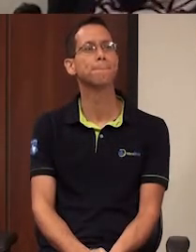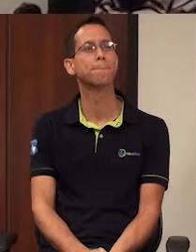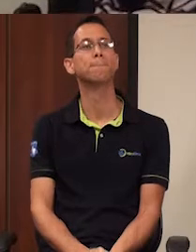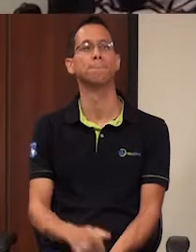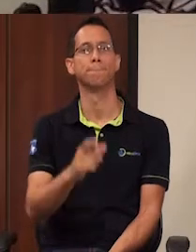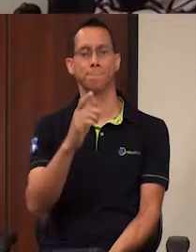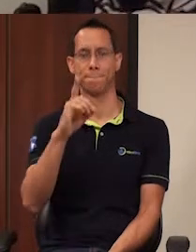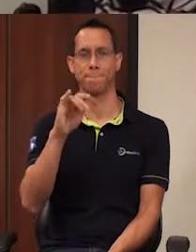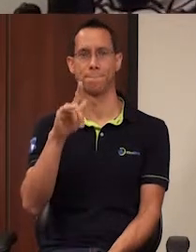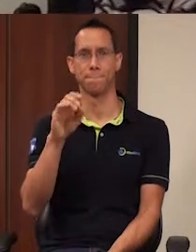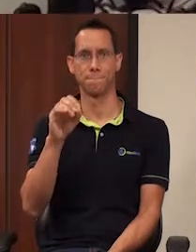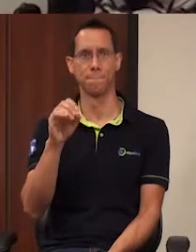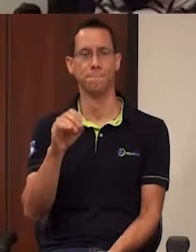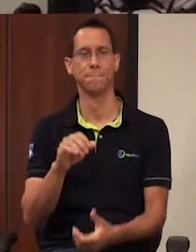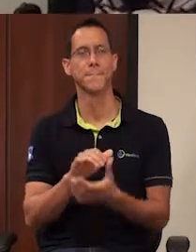Diego.